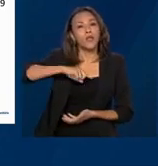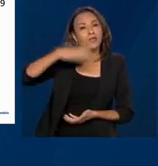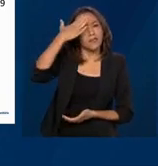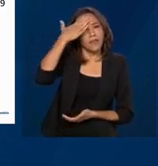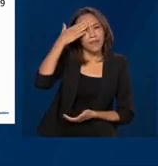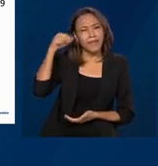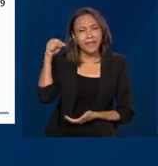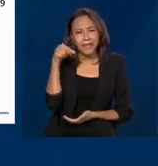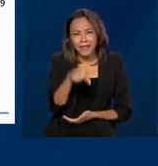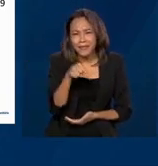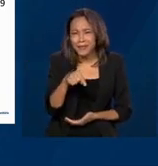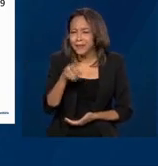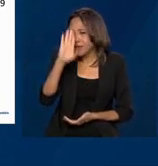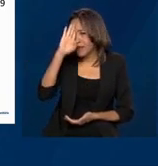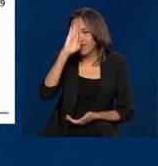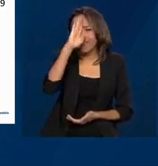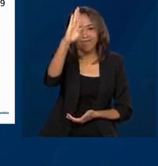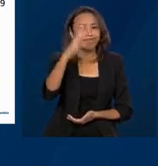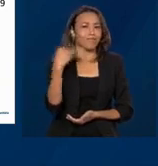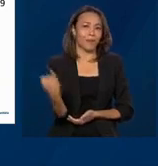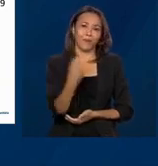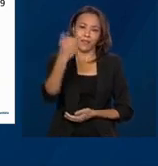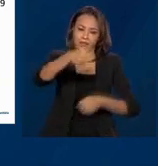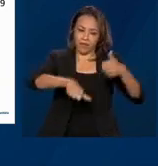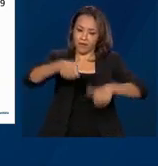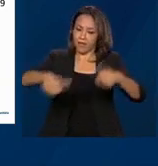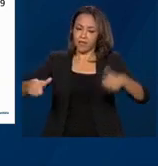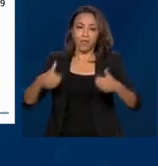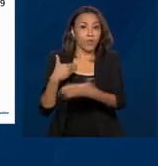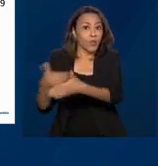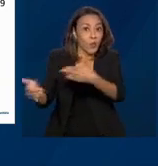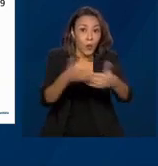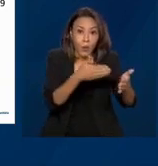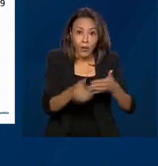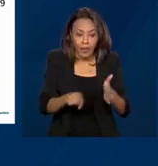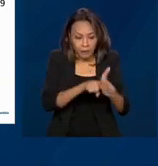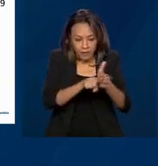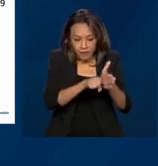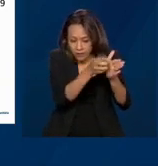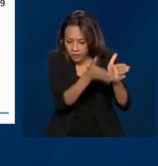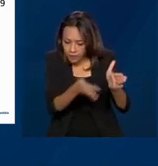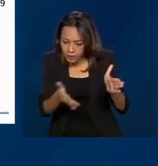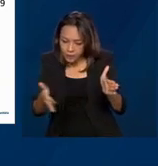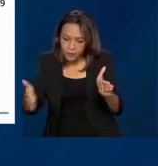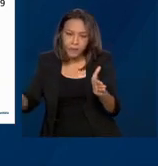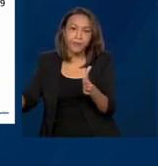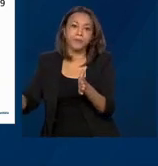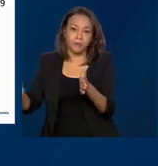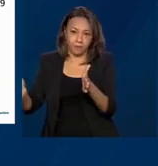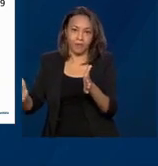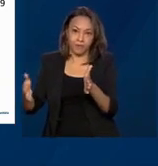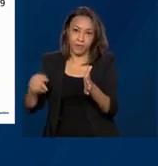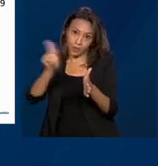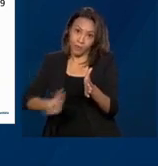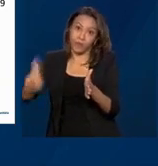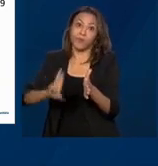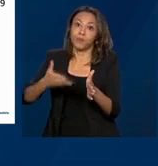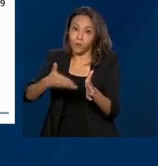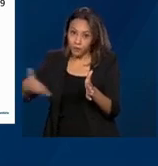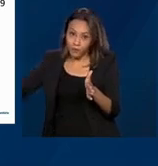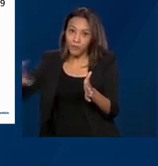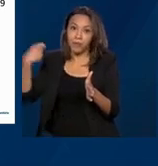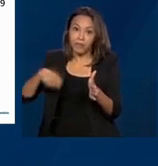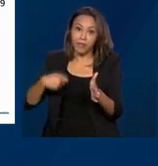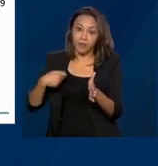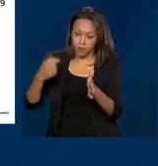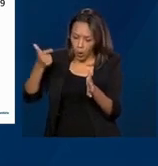etapa fundamental da avaliação de qualquer estudo clínico, já que nós, como agência reguladora, temos que ser capazes de